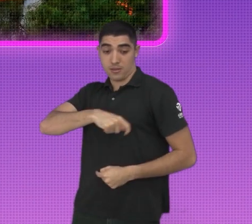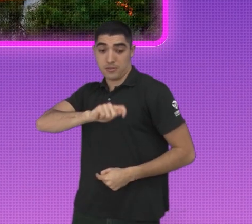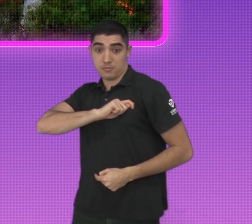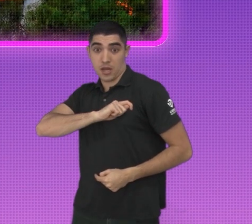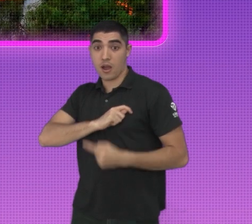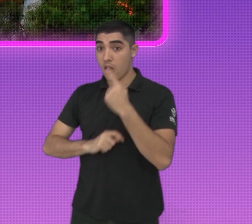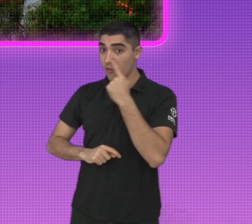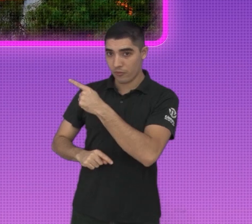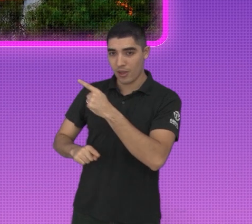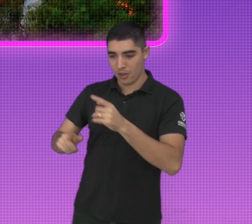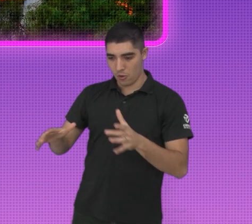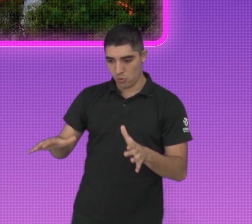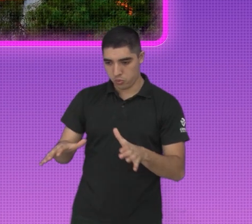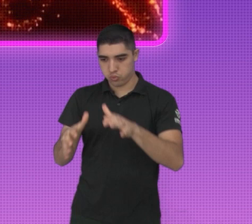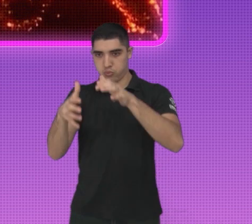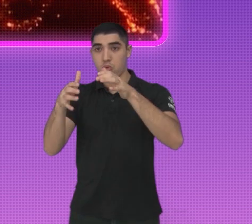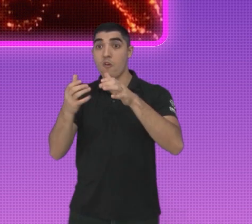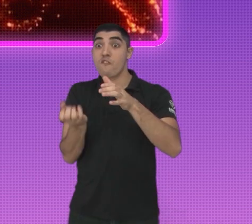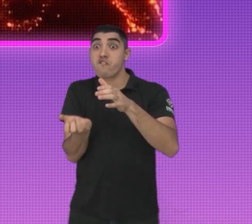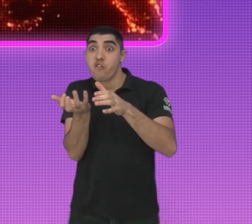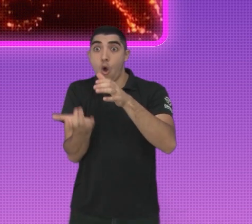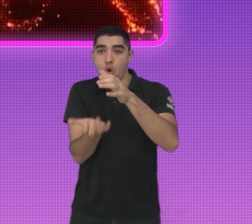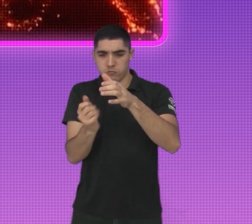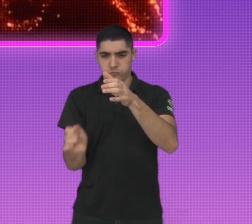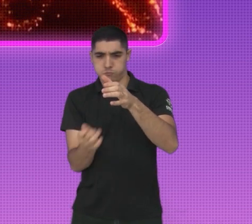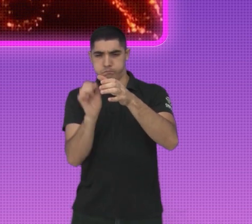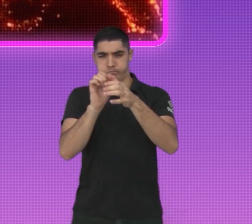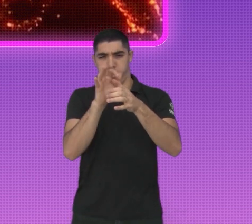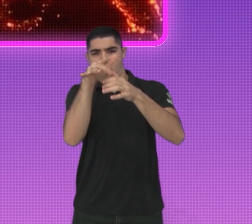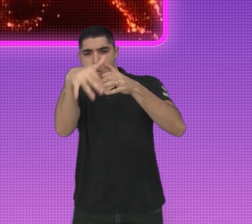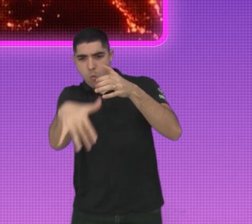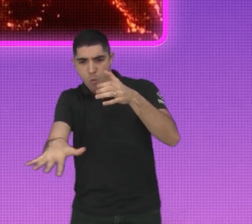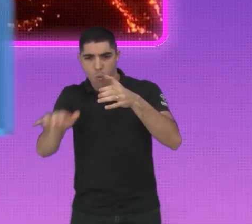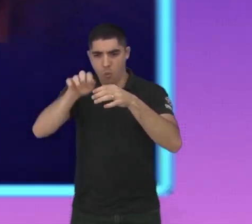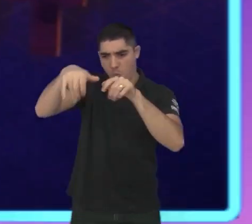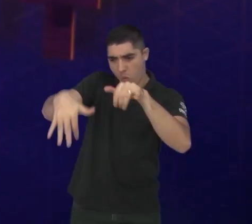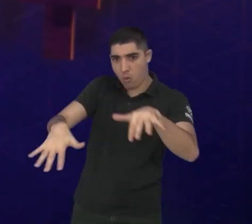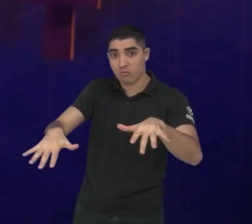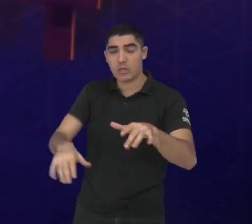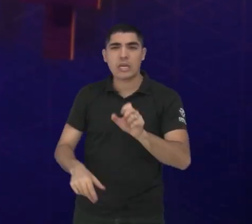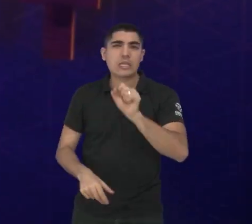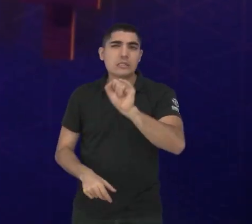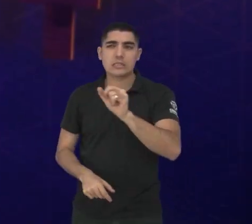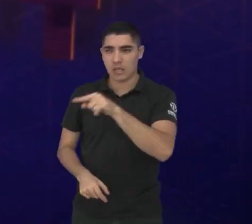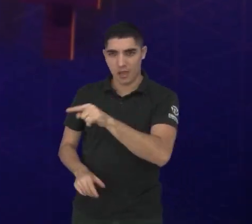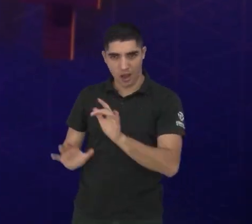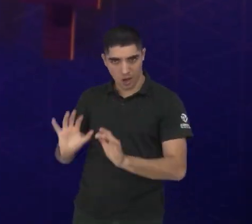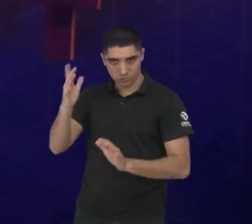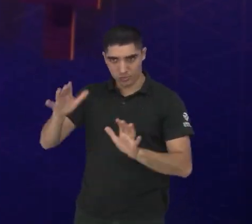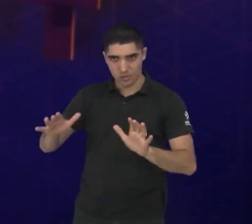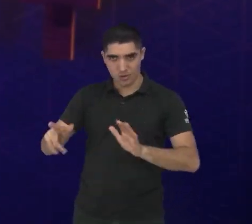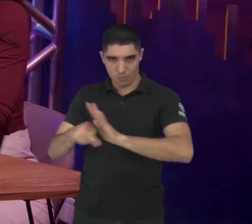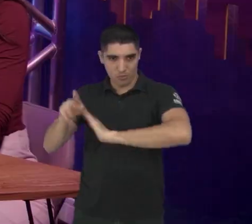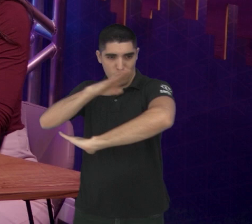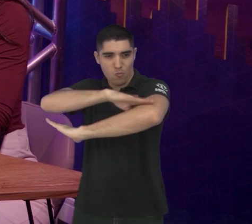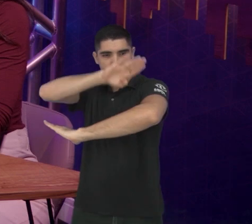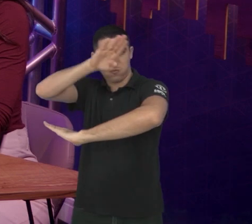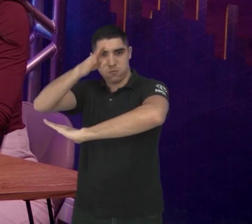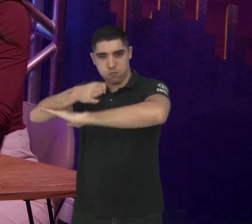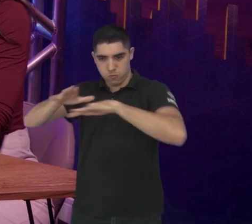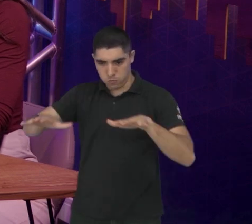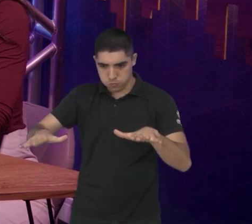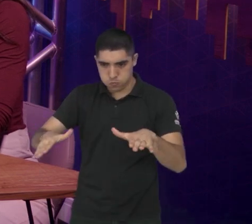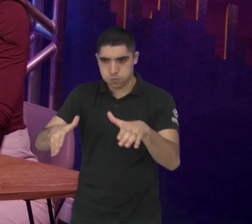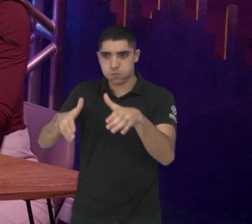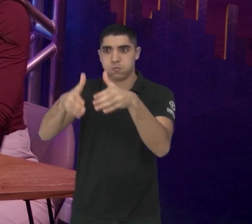Canárias, lá na Espanha. E aí muitos estudiosos falaram que se acontecesse do vulcão entrar em erupção, que